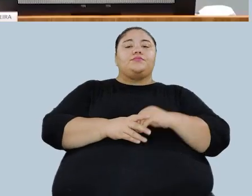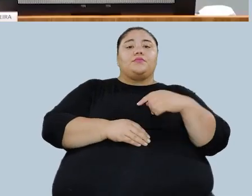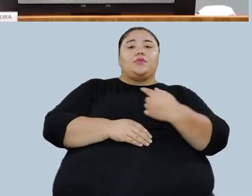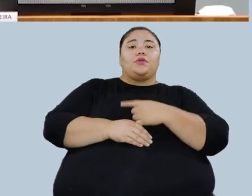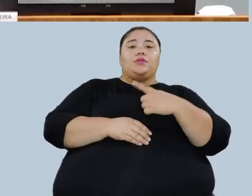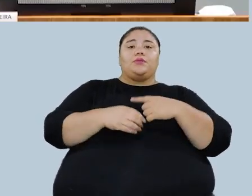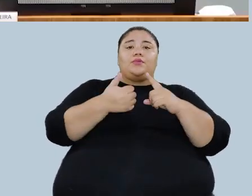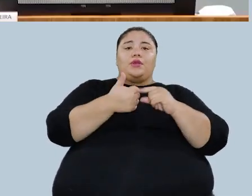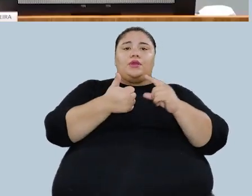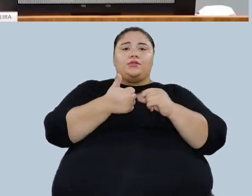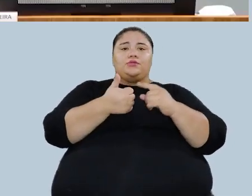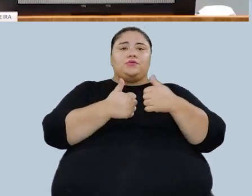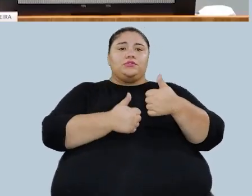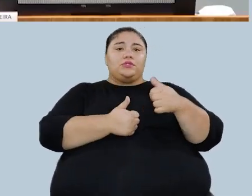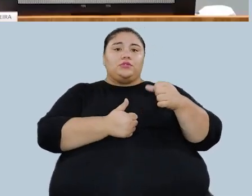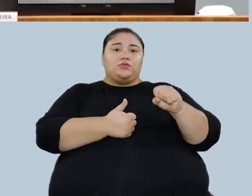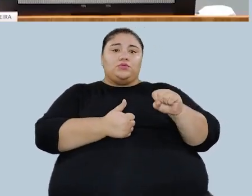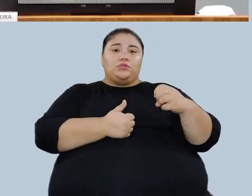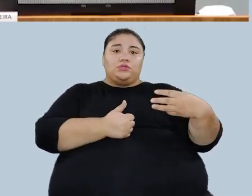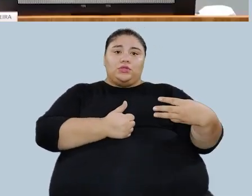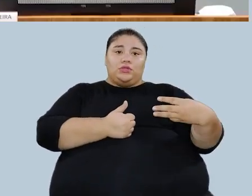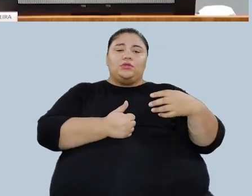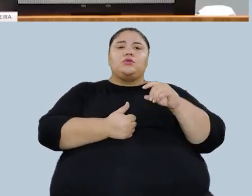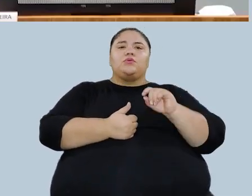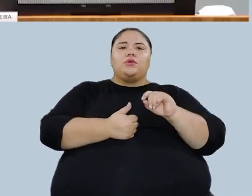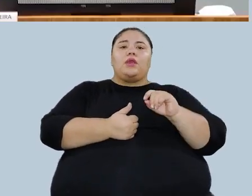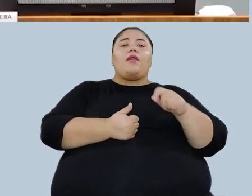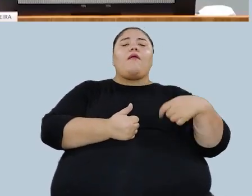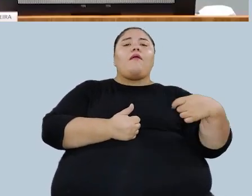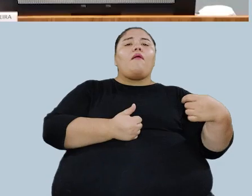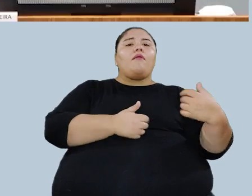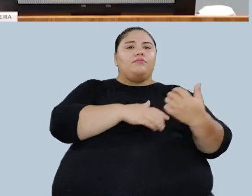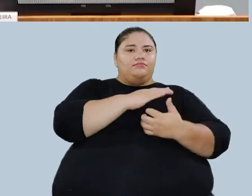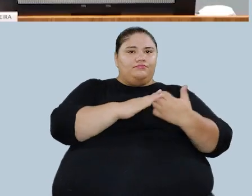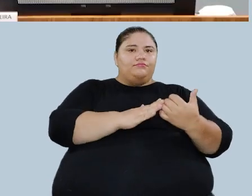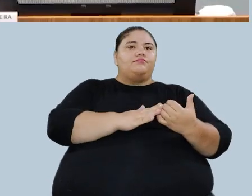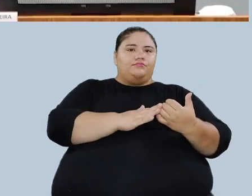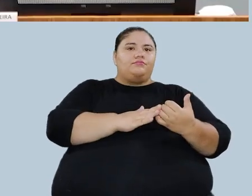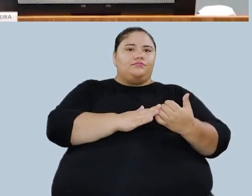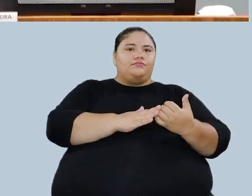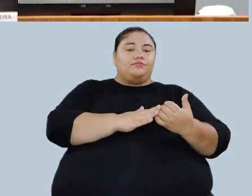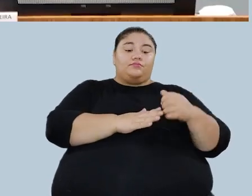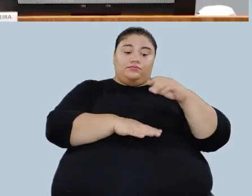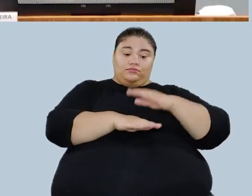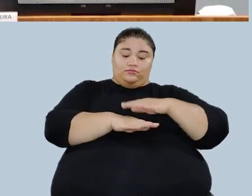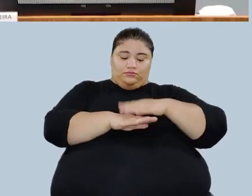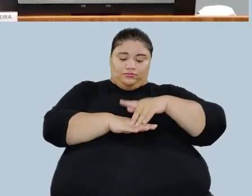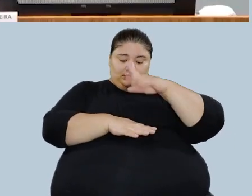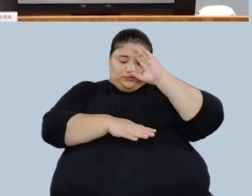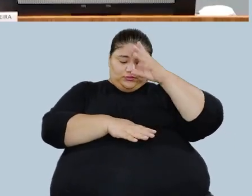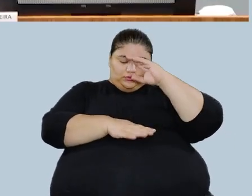nesse artigo 183, quem são essas empresas. Então, ele vai definindo exatamente quem são